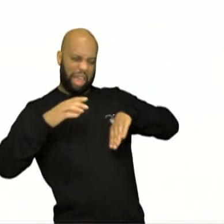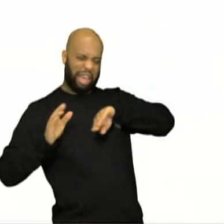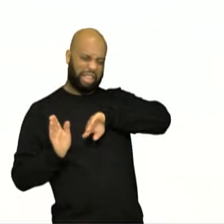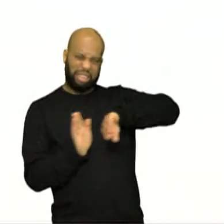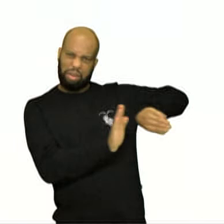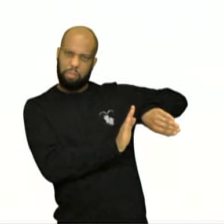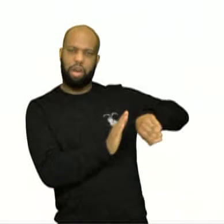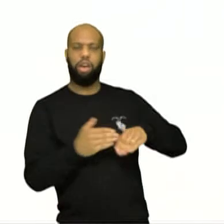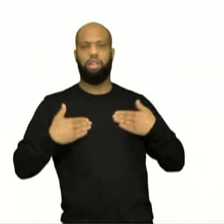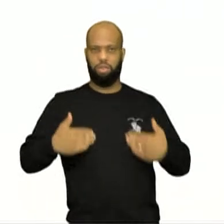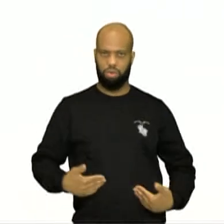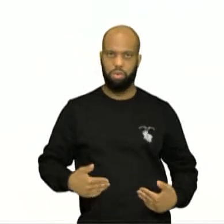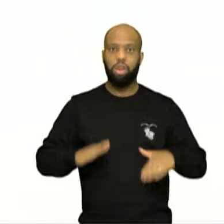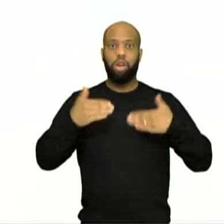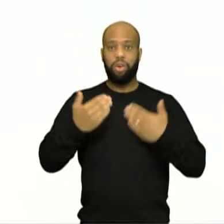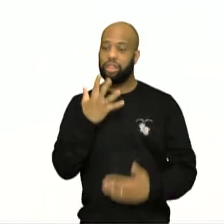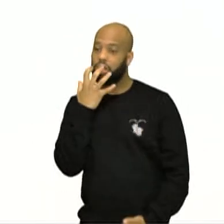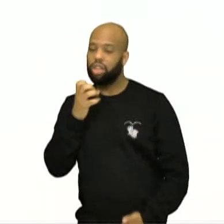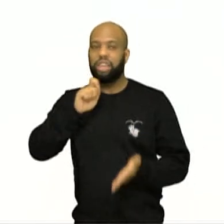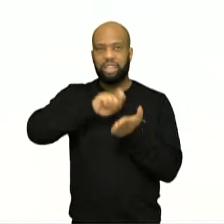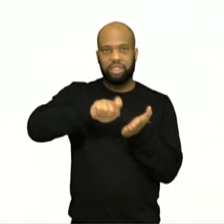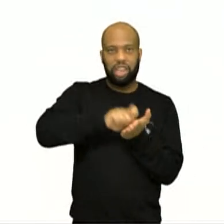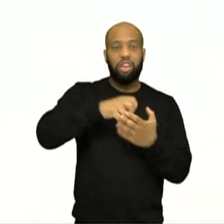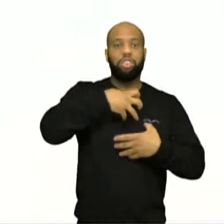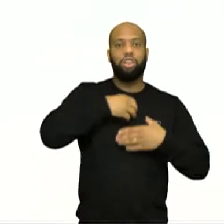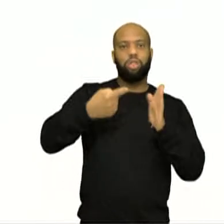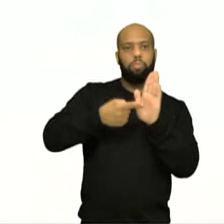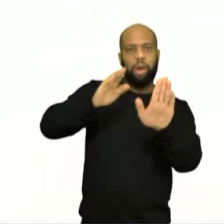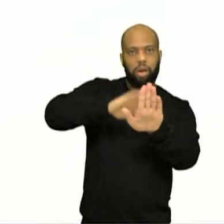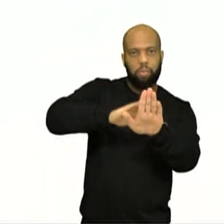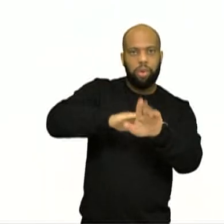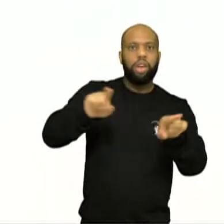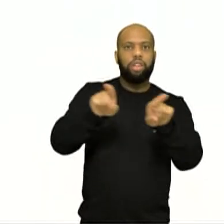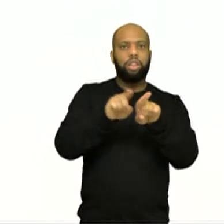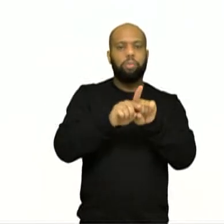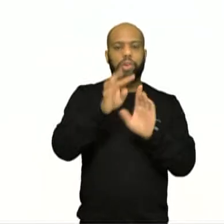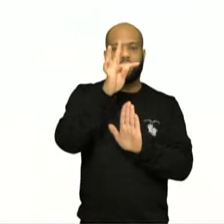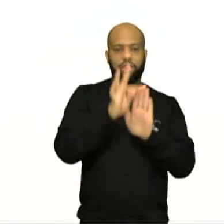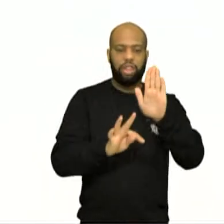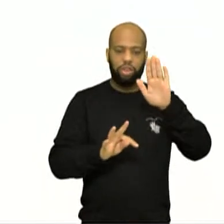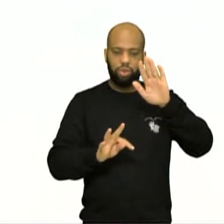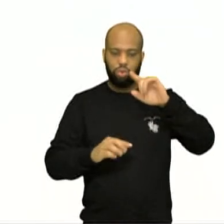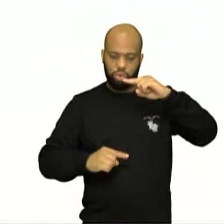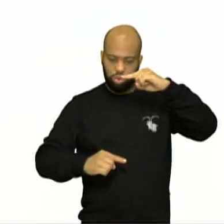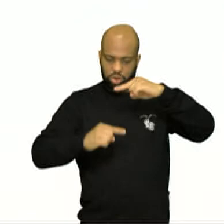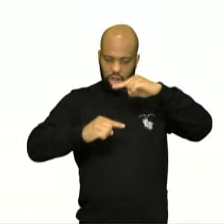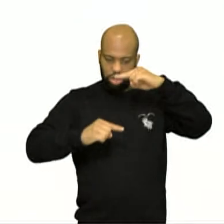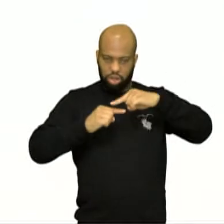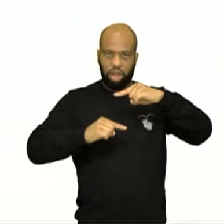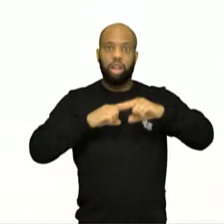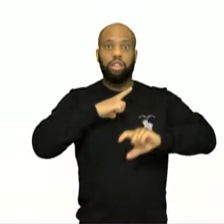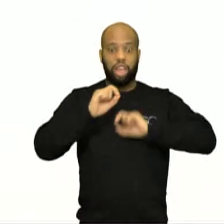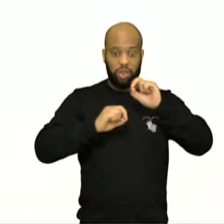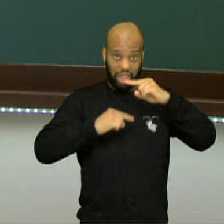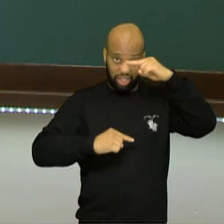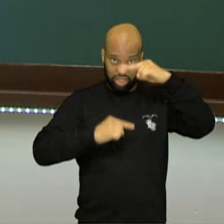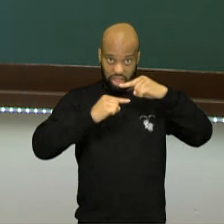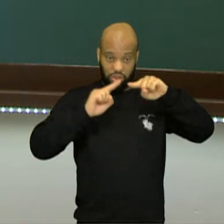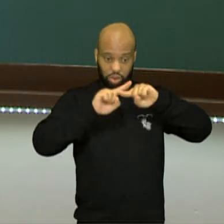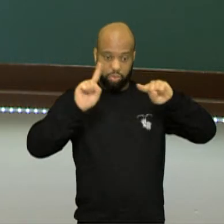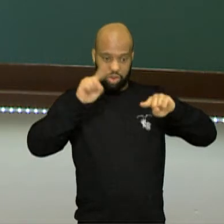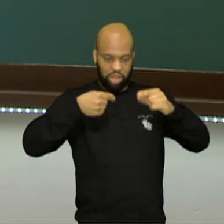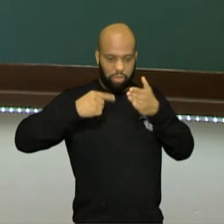o Nietzsche escreve em formas de metáforas e aforismos. São textos com grande densidade, né? Então,